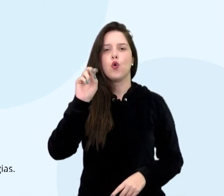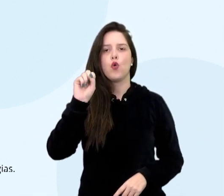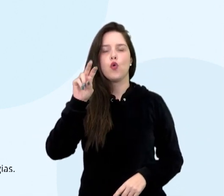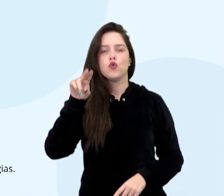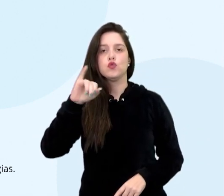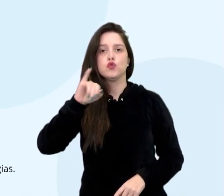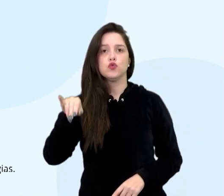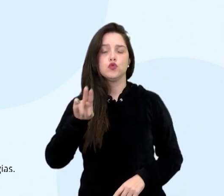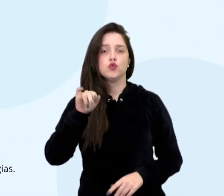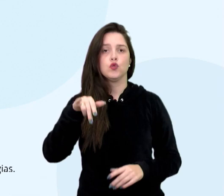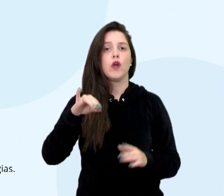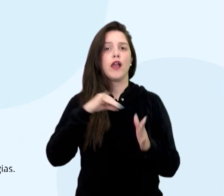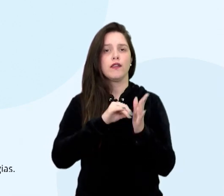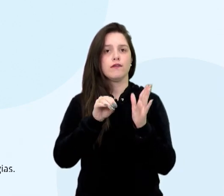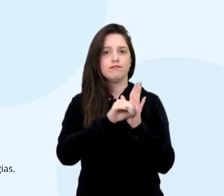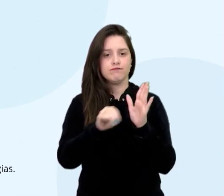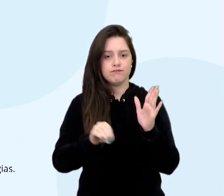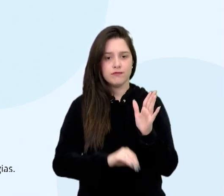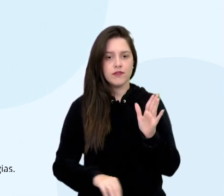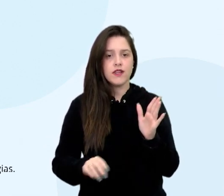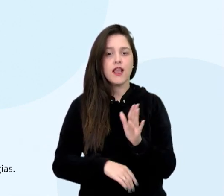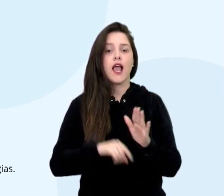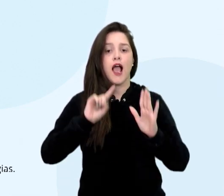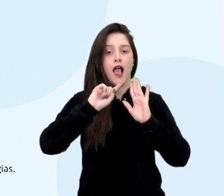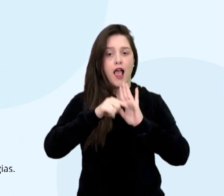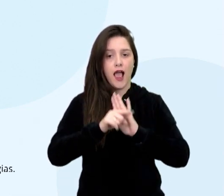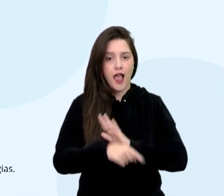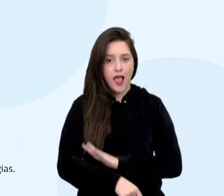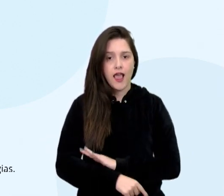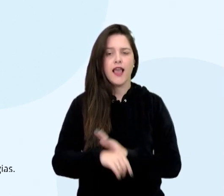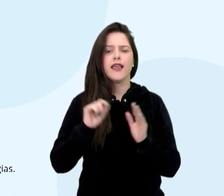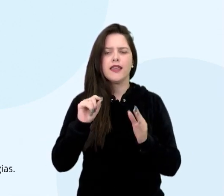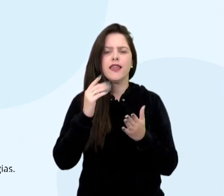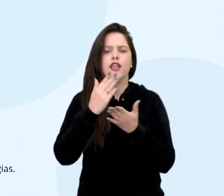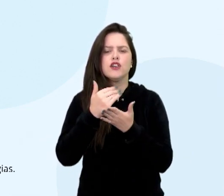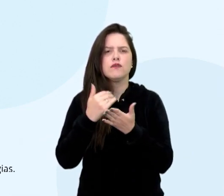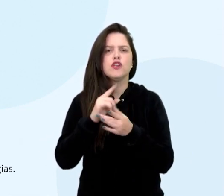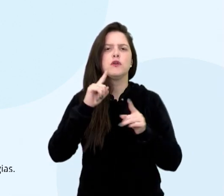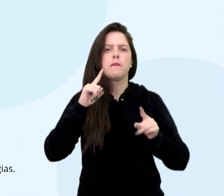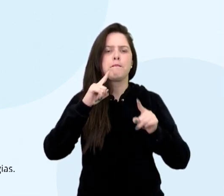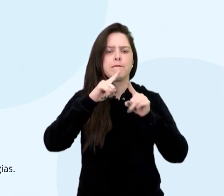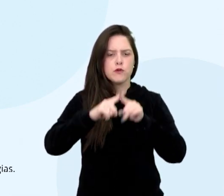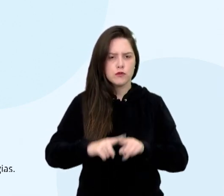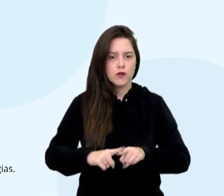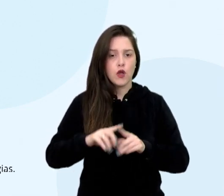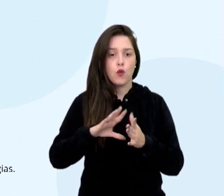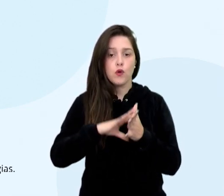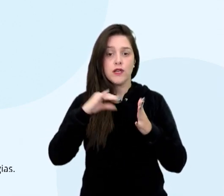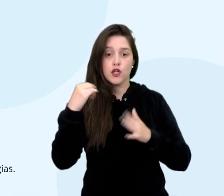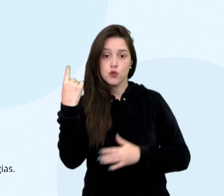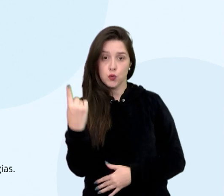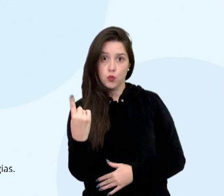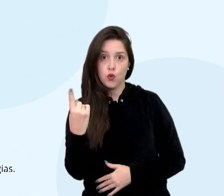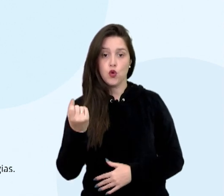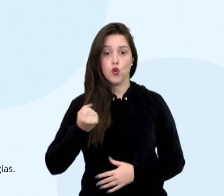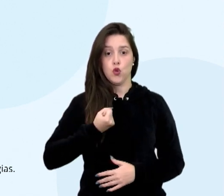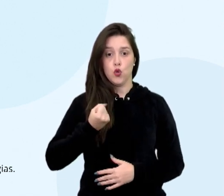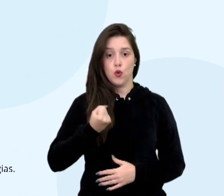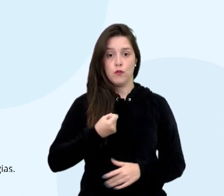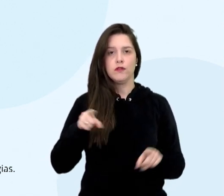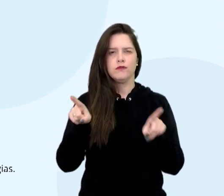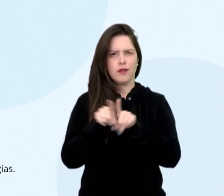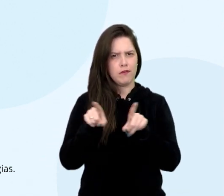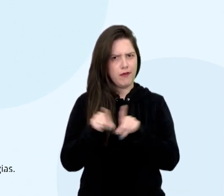de Mídias. O aprofundamento é hashtag quem divide multiplica. Unidade curricular 1, números